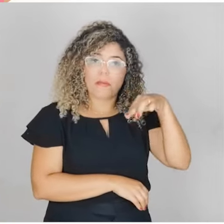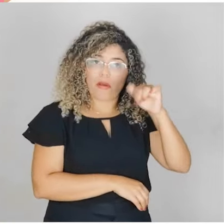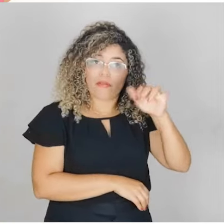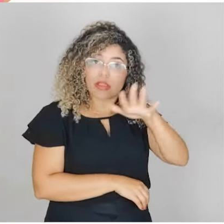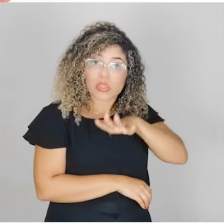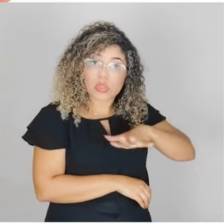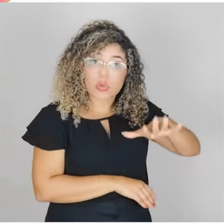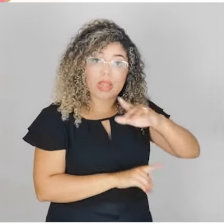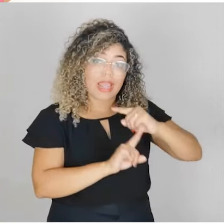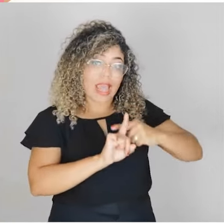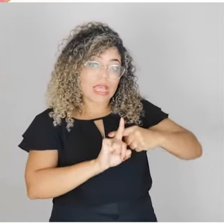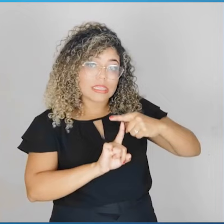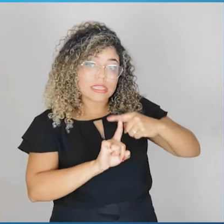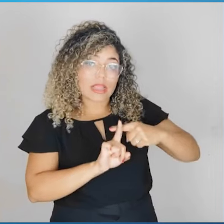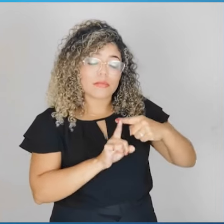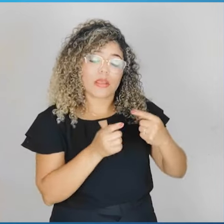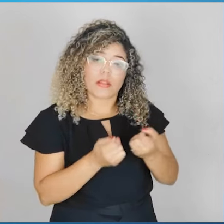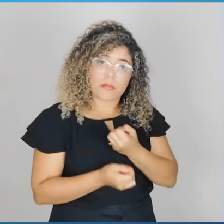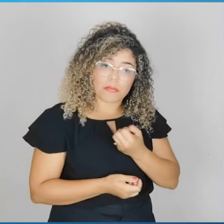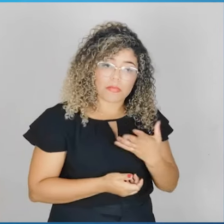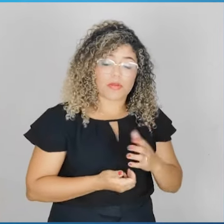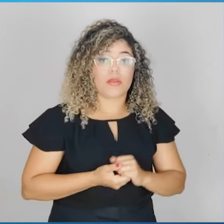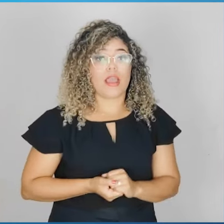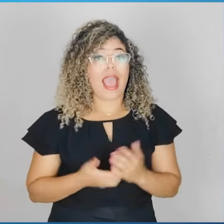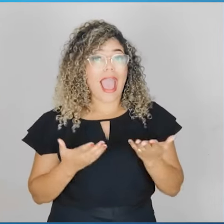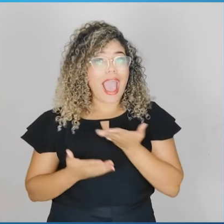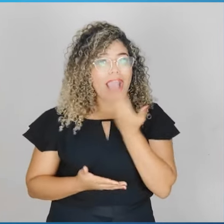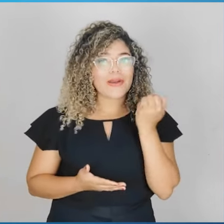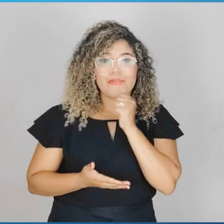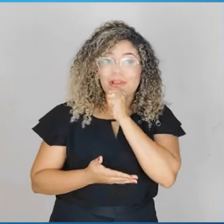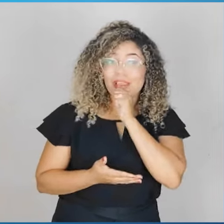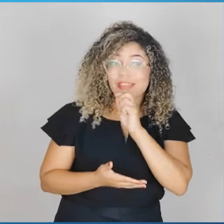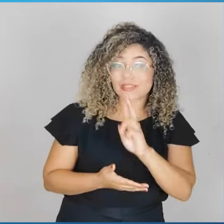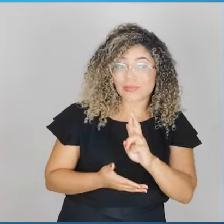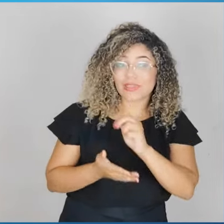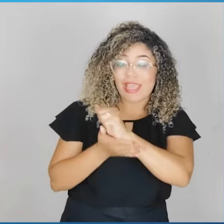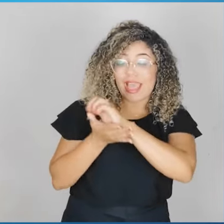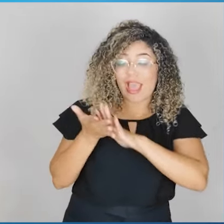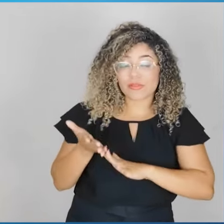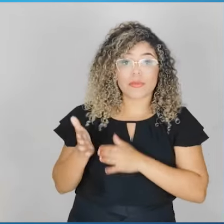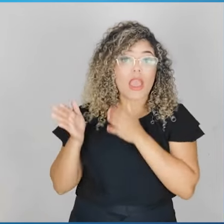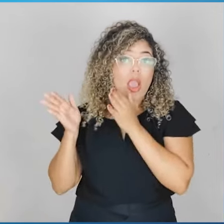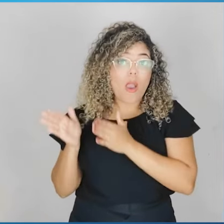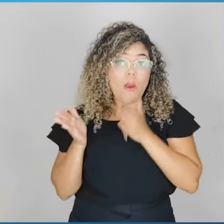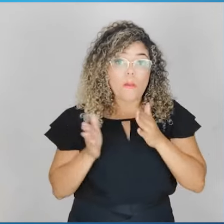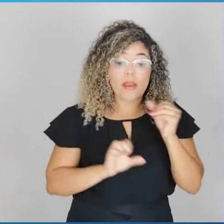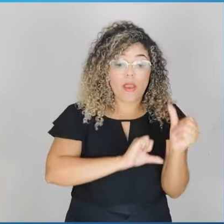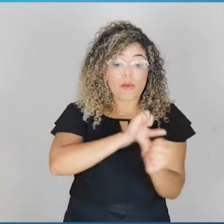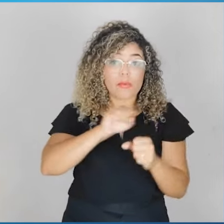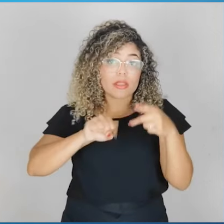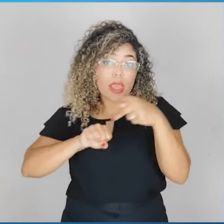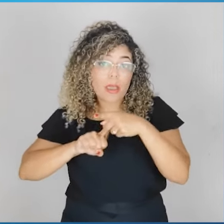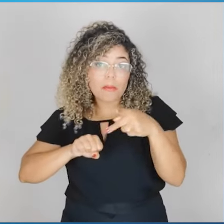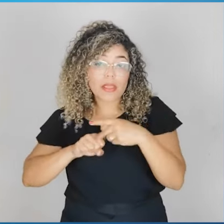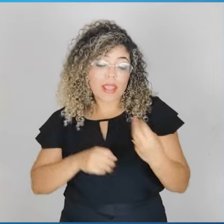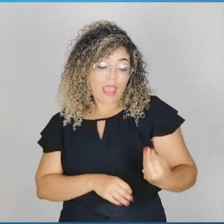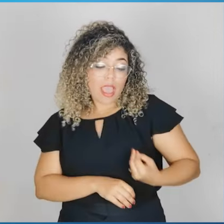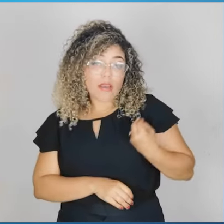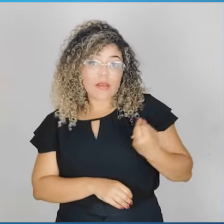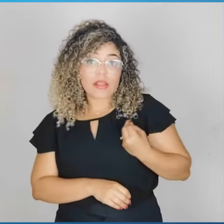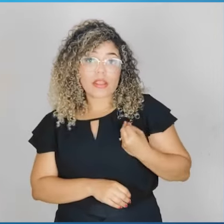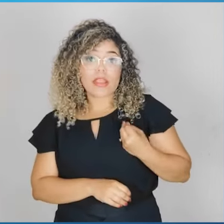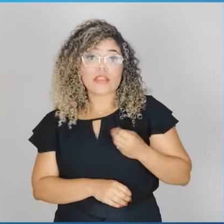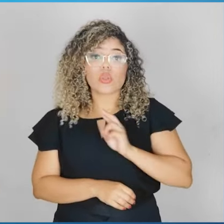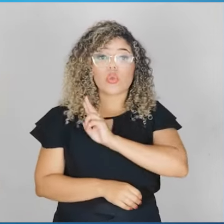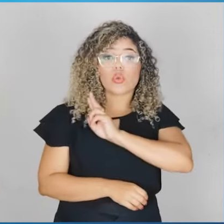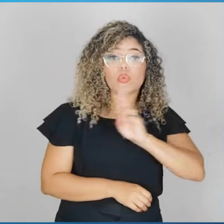alta temperatura e pressão. Vamos realizar alguns exercícios. O processo de transformação das rochas pré-existentes formou as